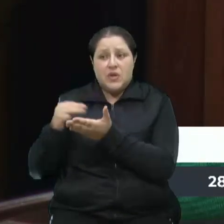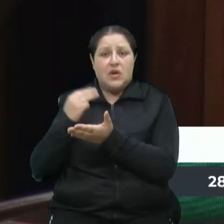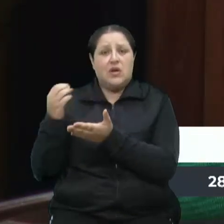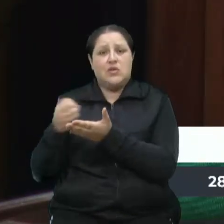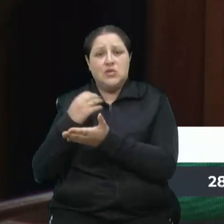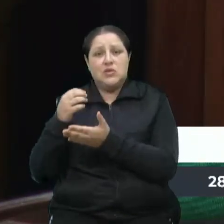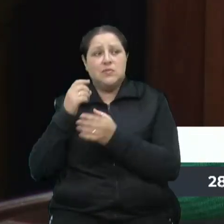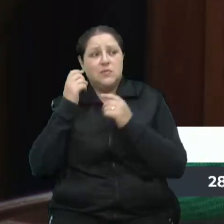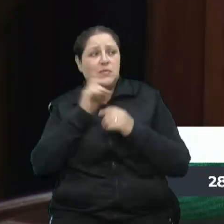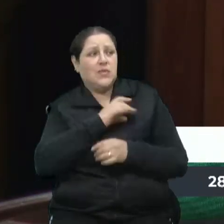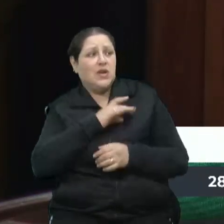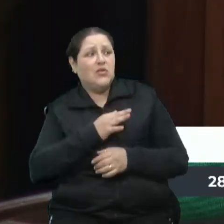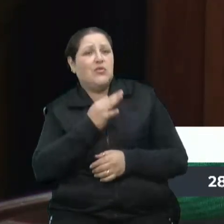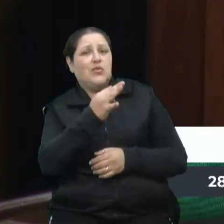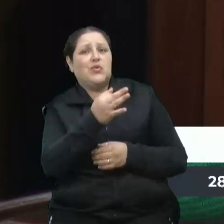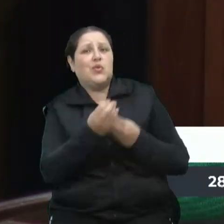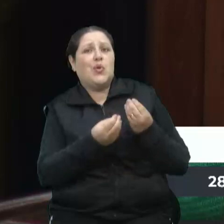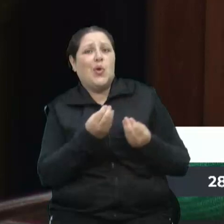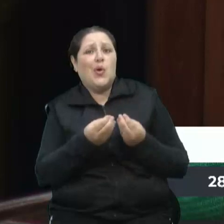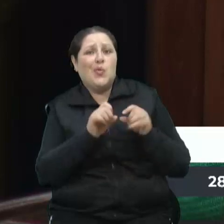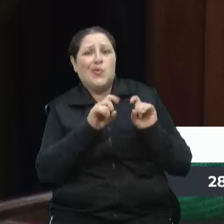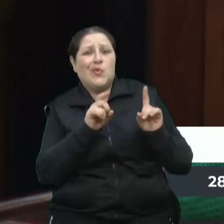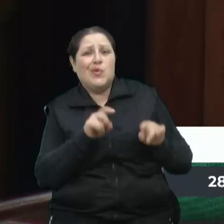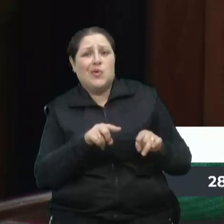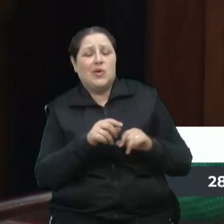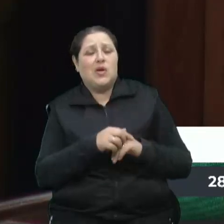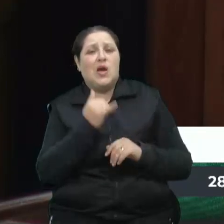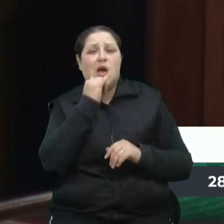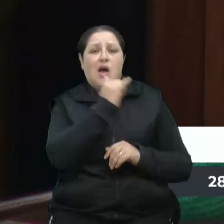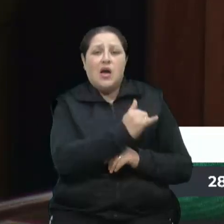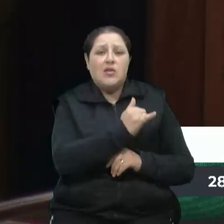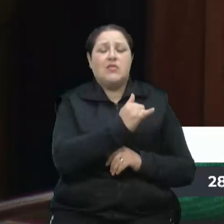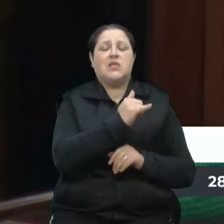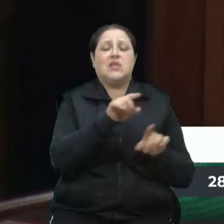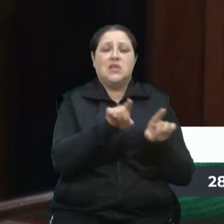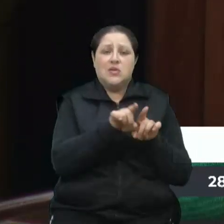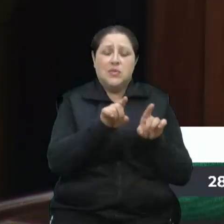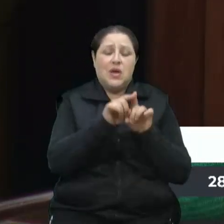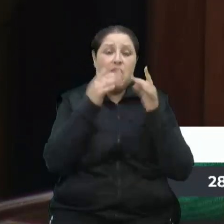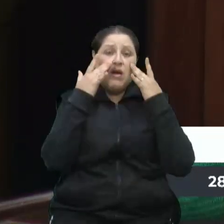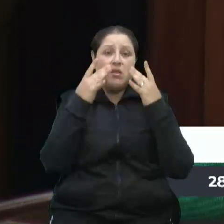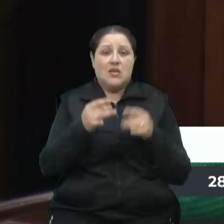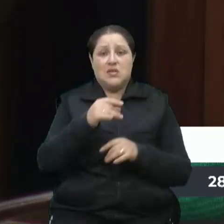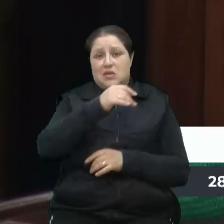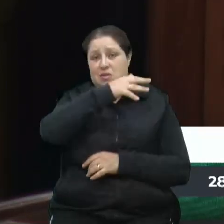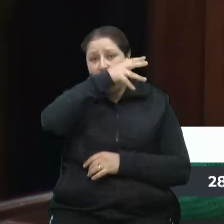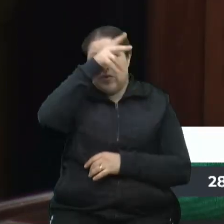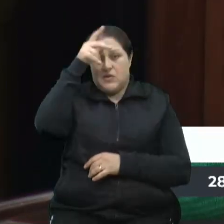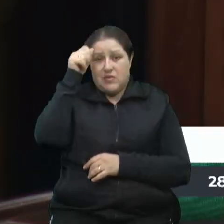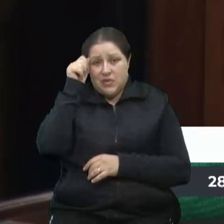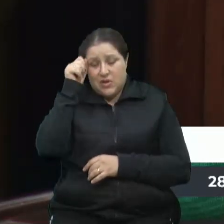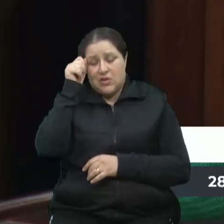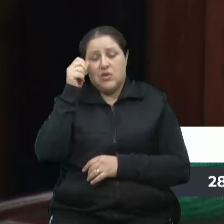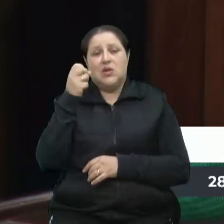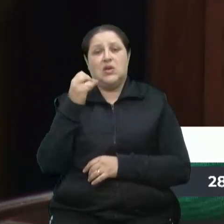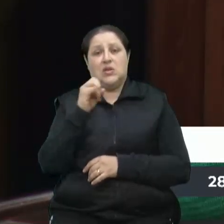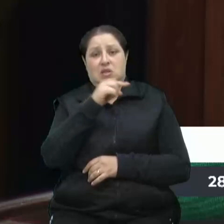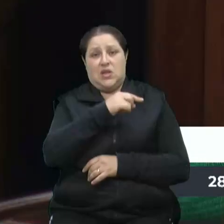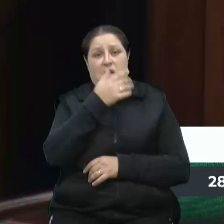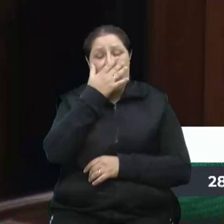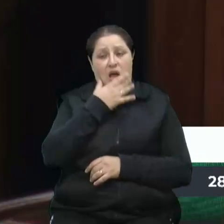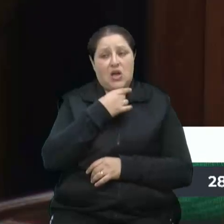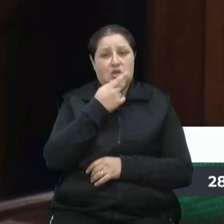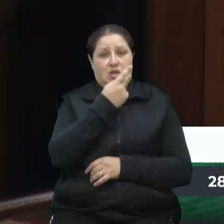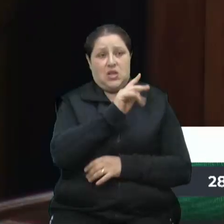digo isso fundamentalmente para alertar o prefeito. Se ele supõe que esse problema todo não me diz respeito,